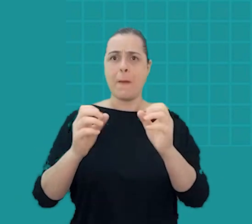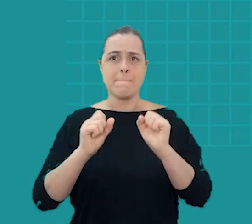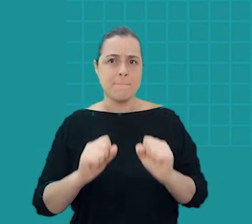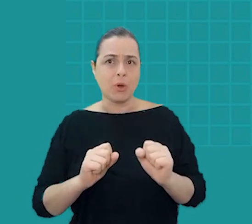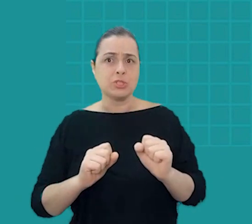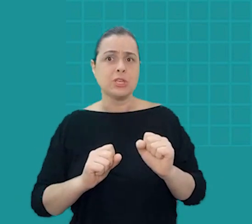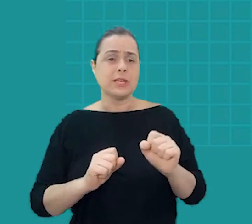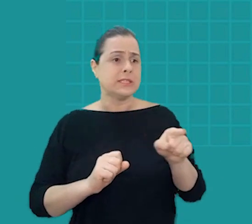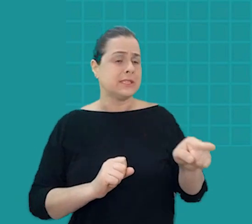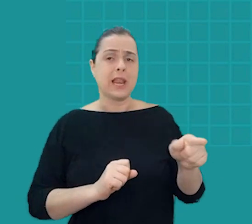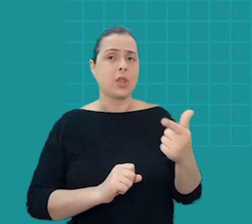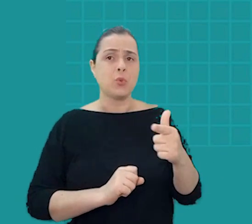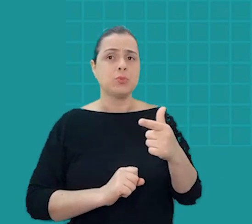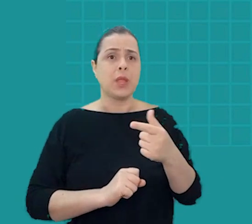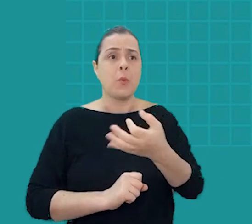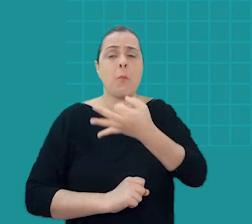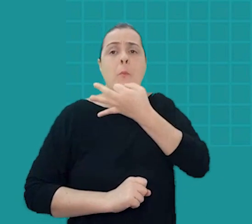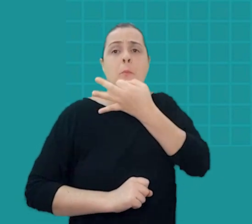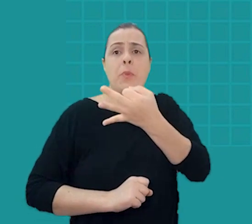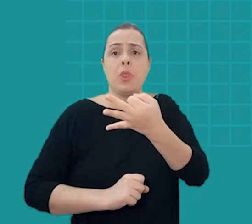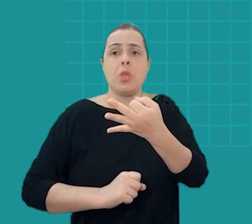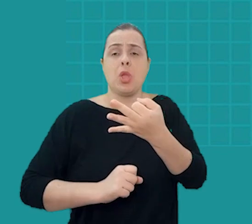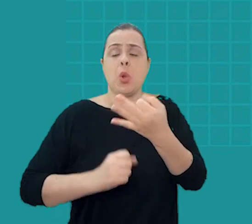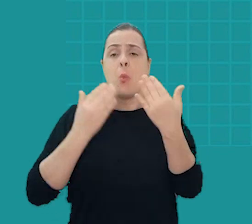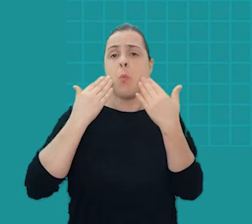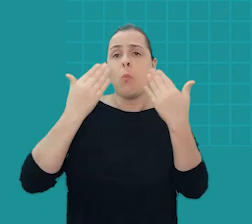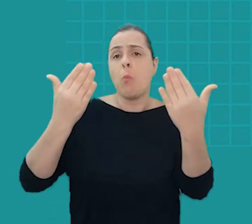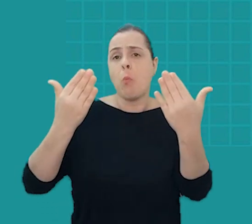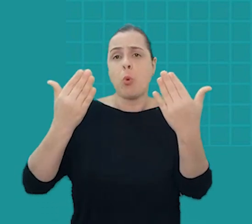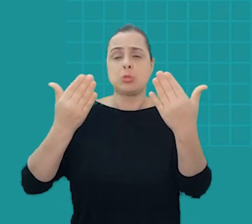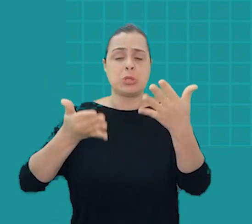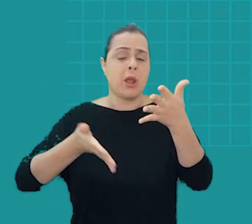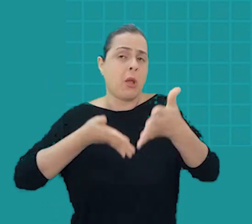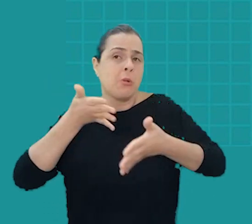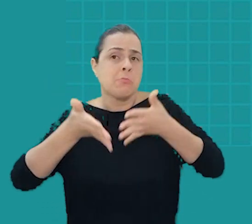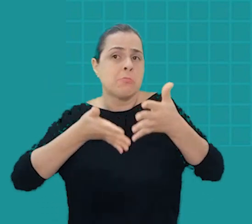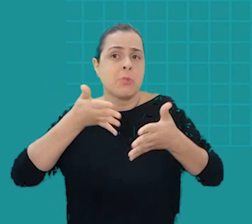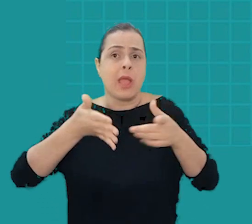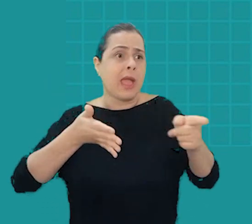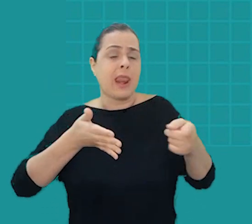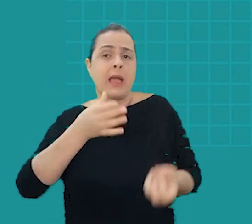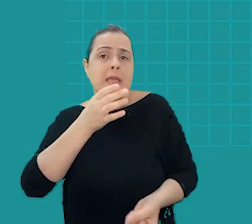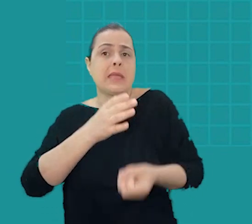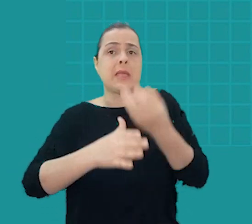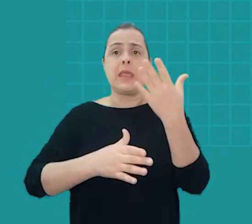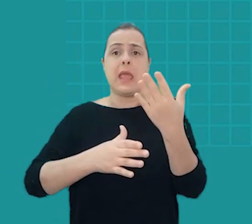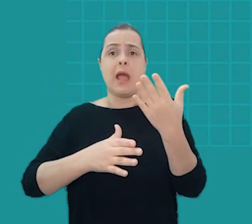dá voz, você não deixa ela se manifestar,